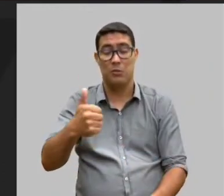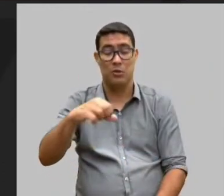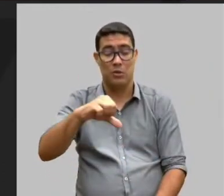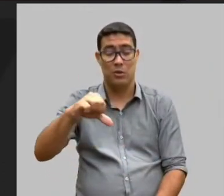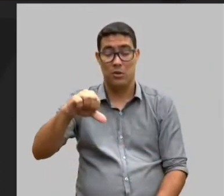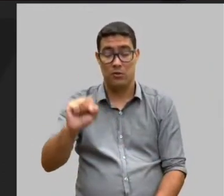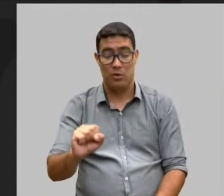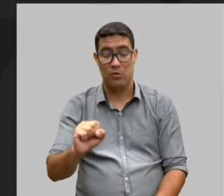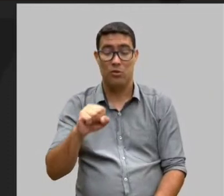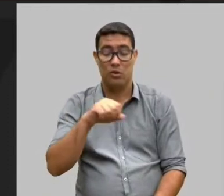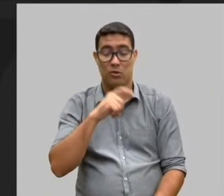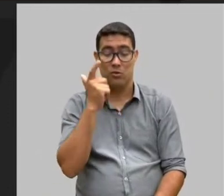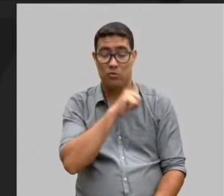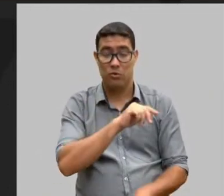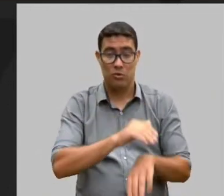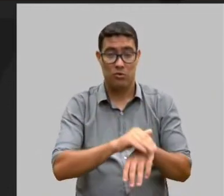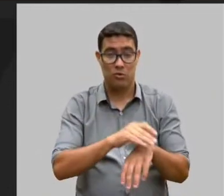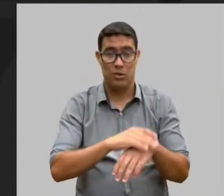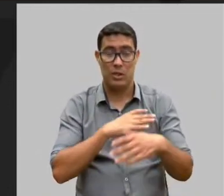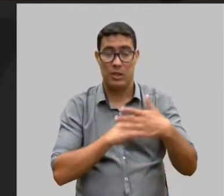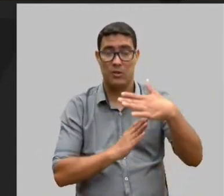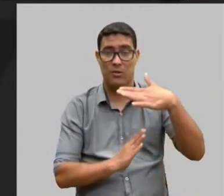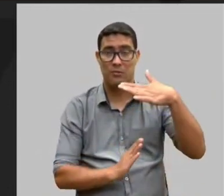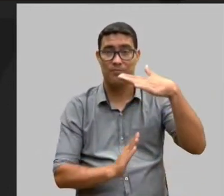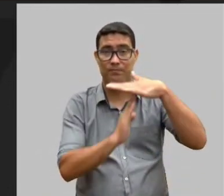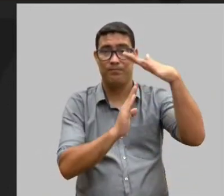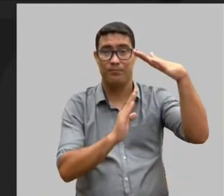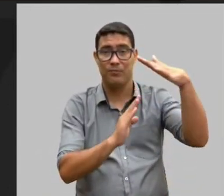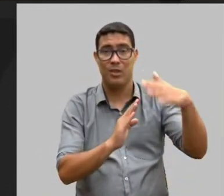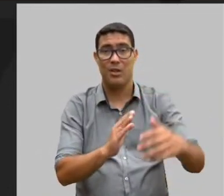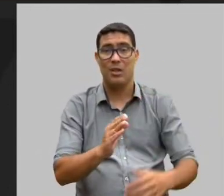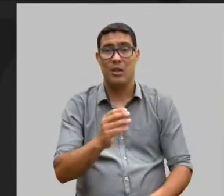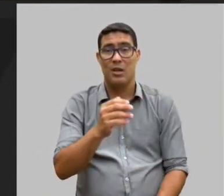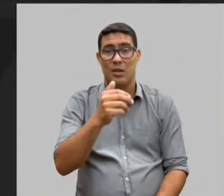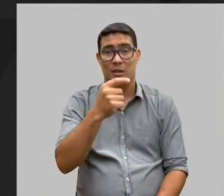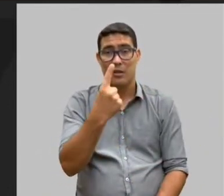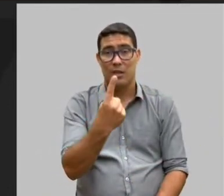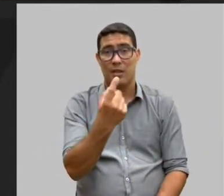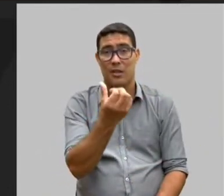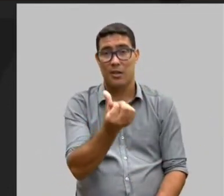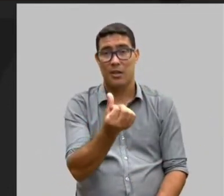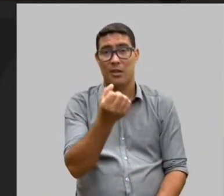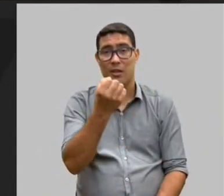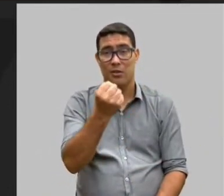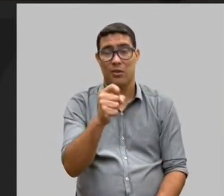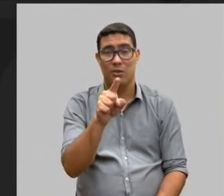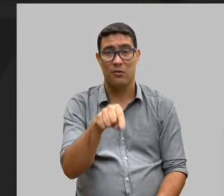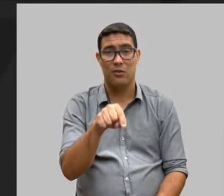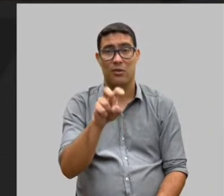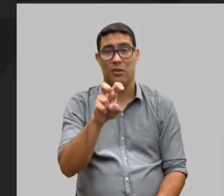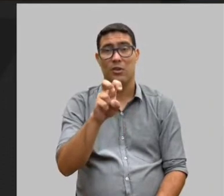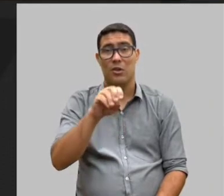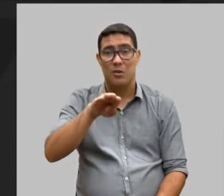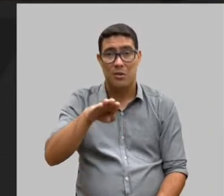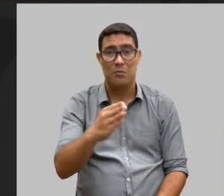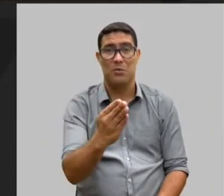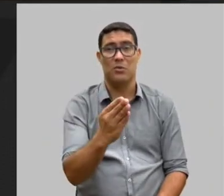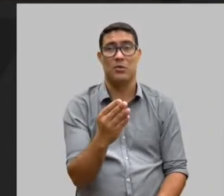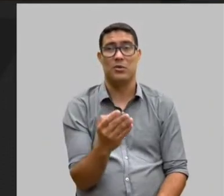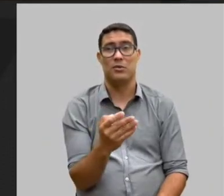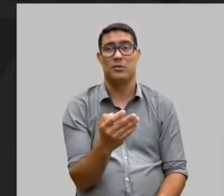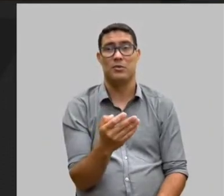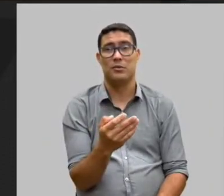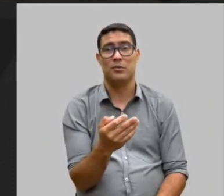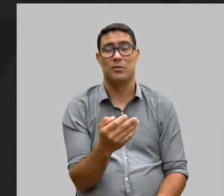de 18,61 bilhões e qual foi o erro aí também de aceitar o gpdi se tivesse realmente o gpdi por O gpdi gente